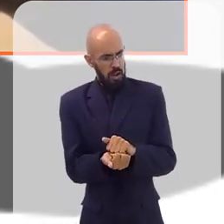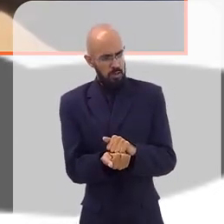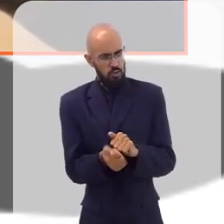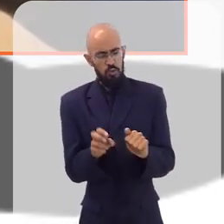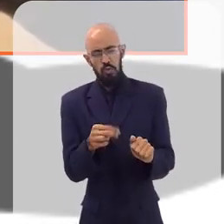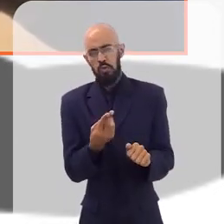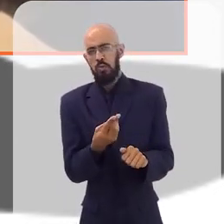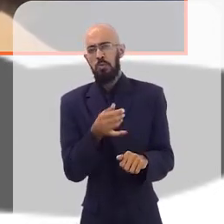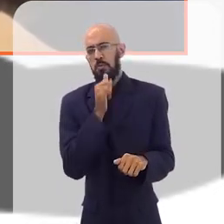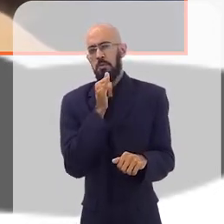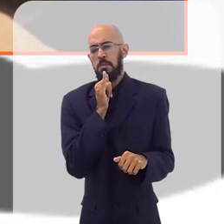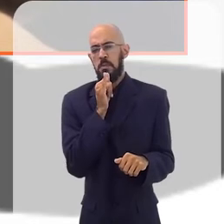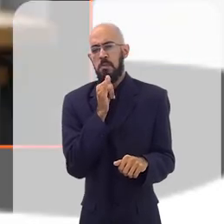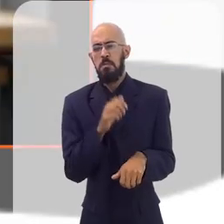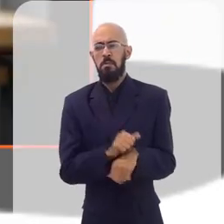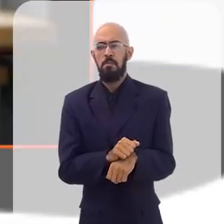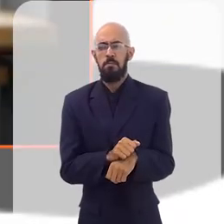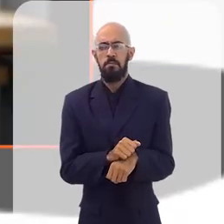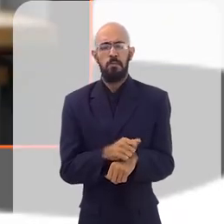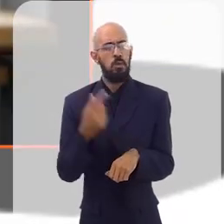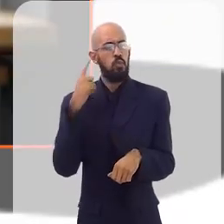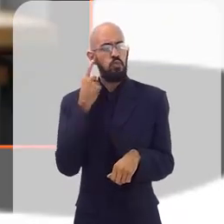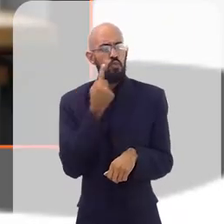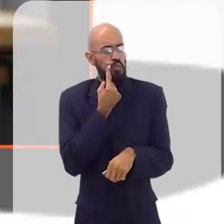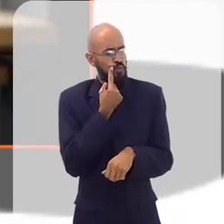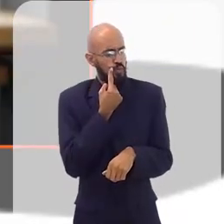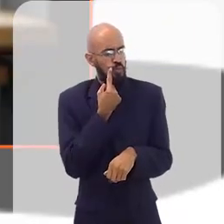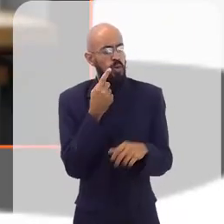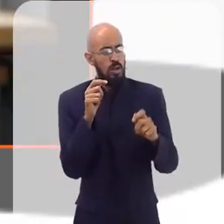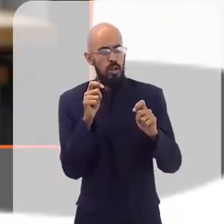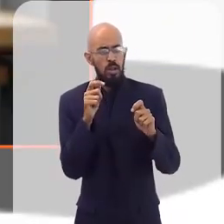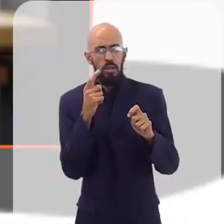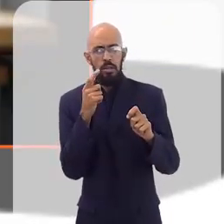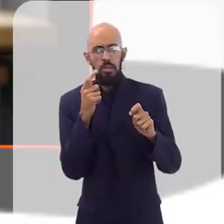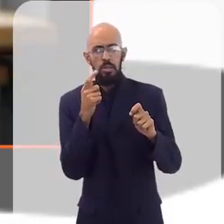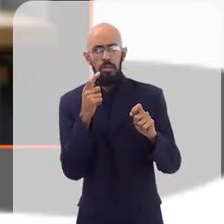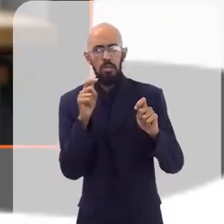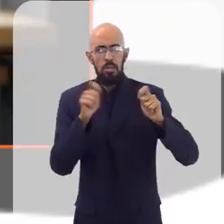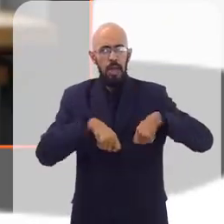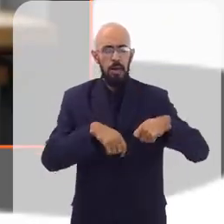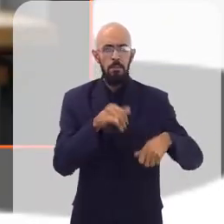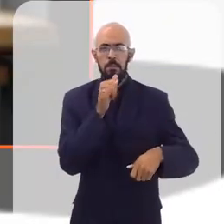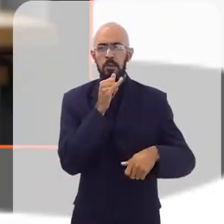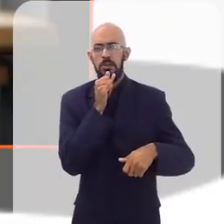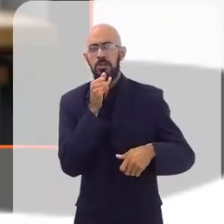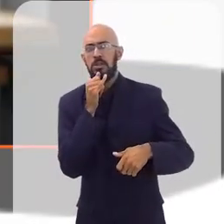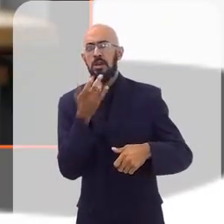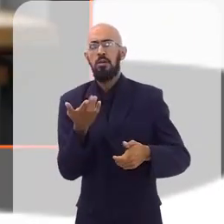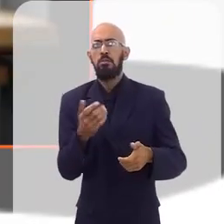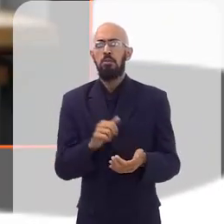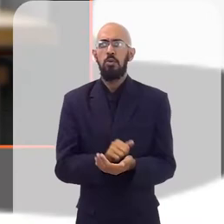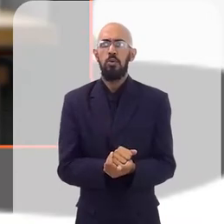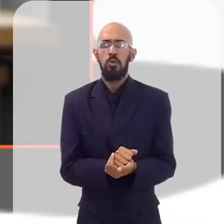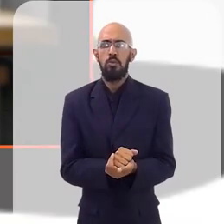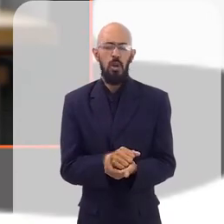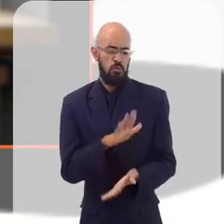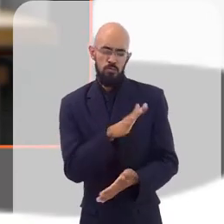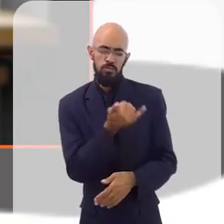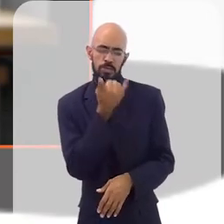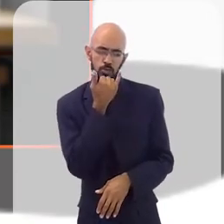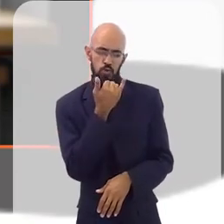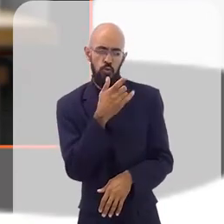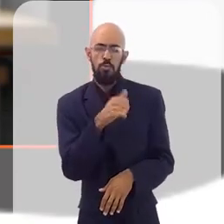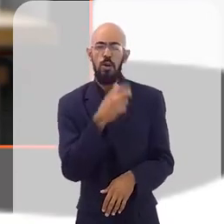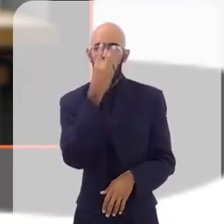adaptabilidade por exemplo uma pessoa que tem deficiência auditiva ela consegue a jogar